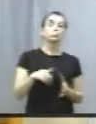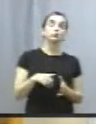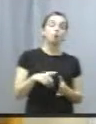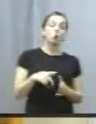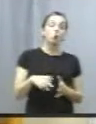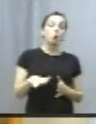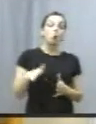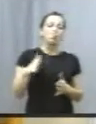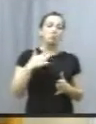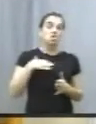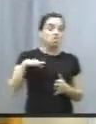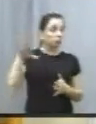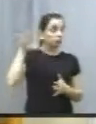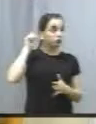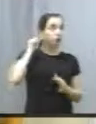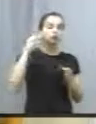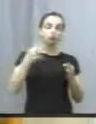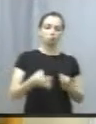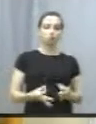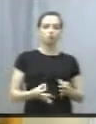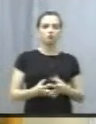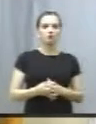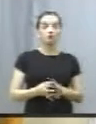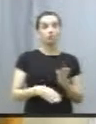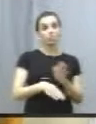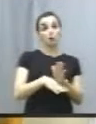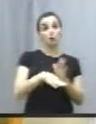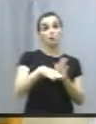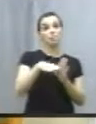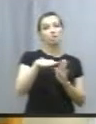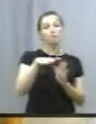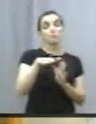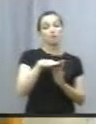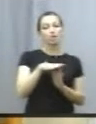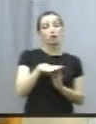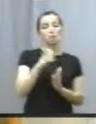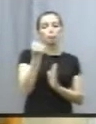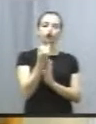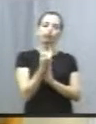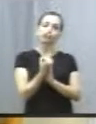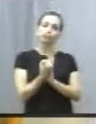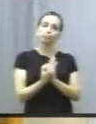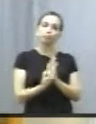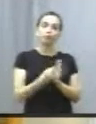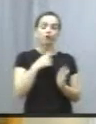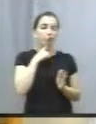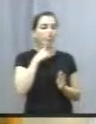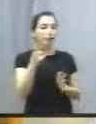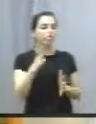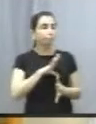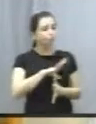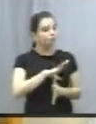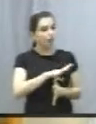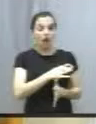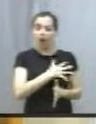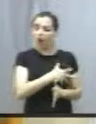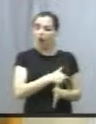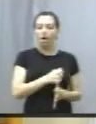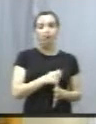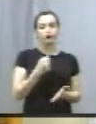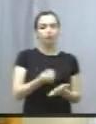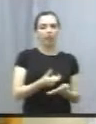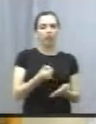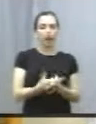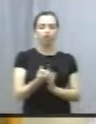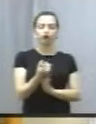eu acho justo. Quanto ao aumento de IPTU, acho que ninguém gosta de pagar imposto, né? Ninguém gosta de nenhum aumento. Tá?